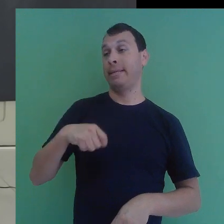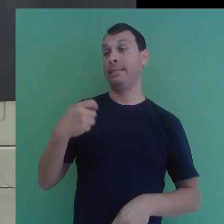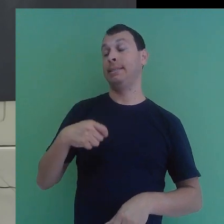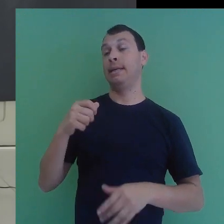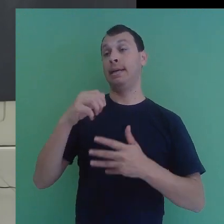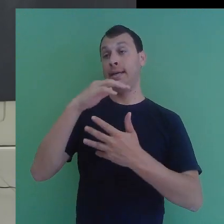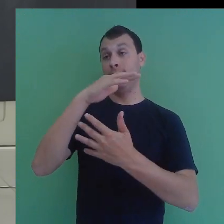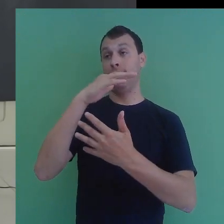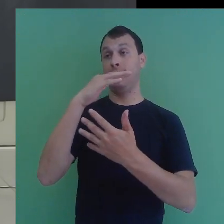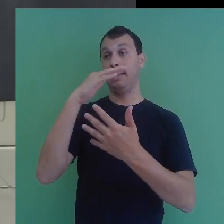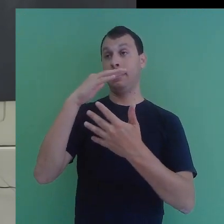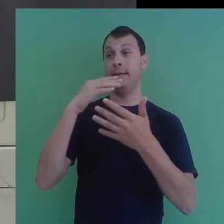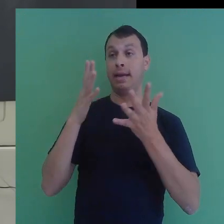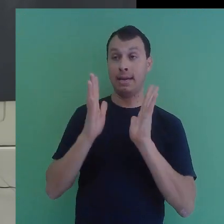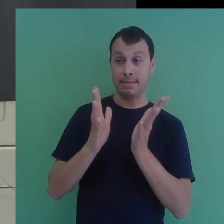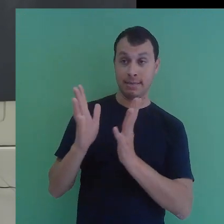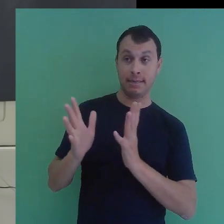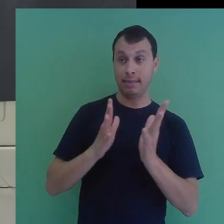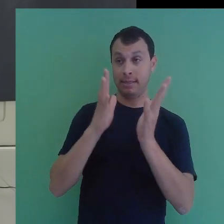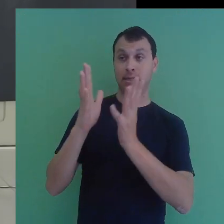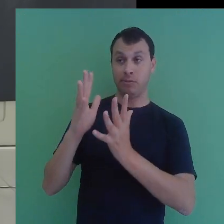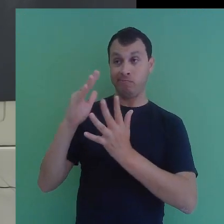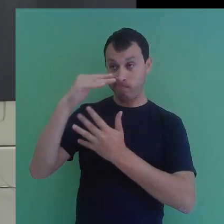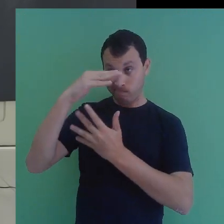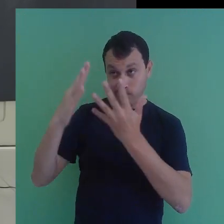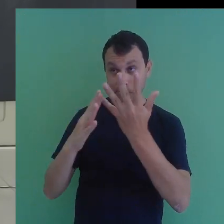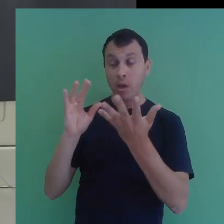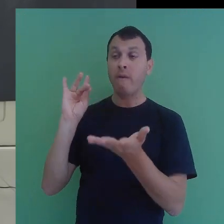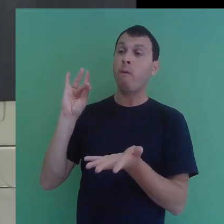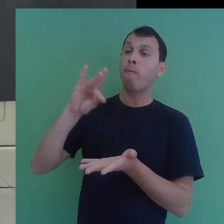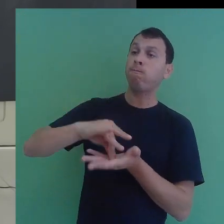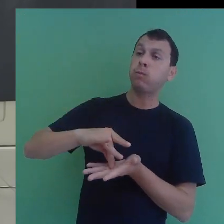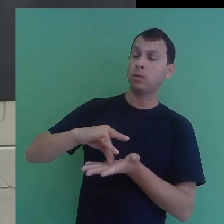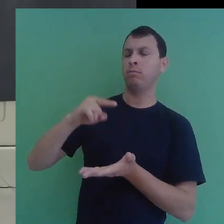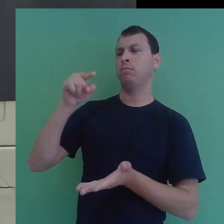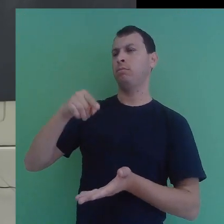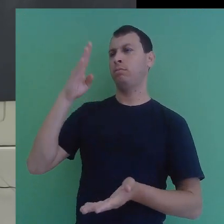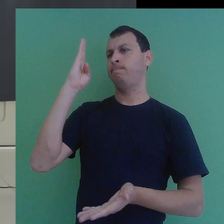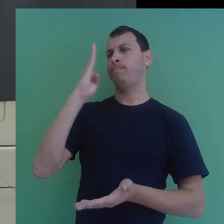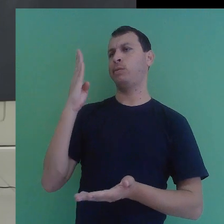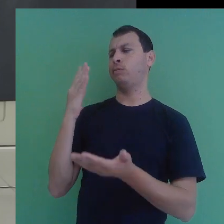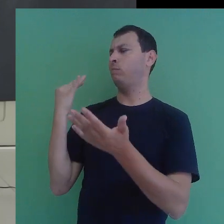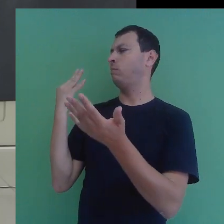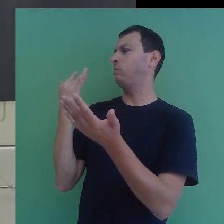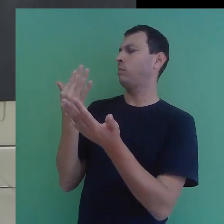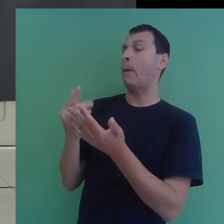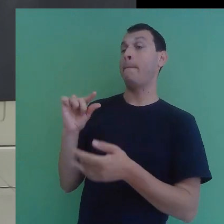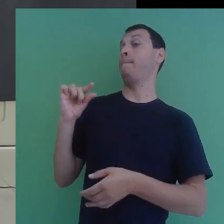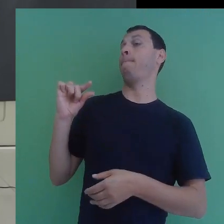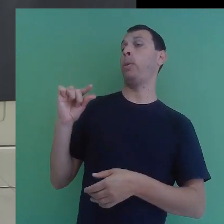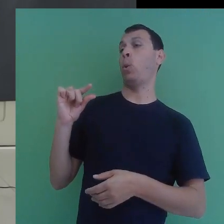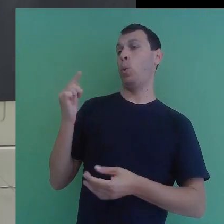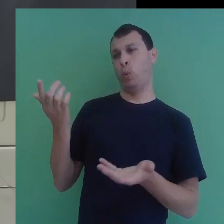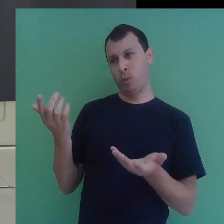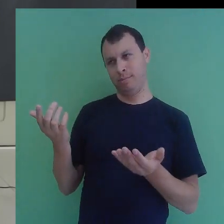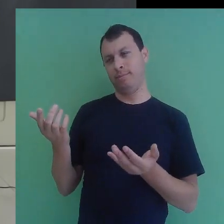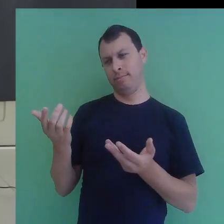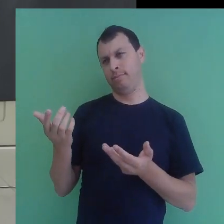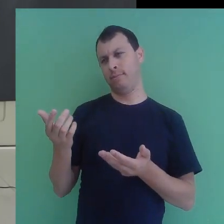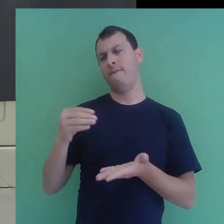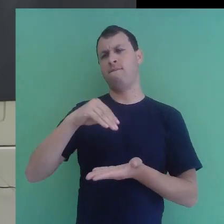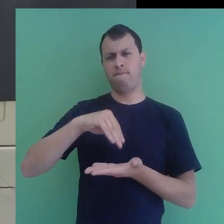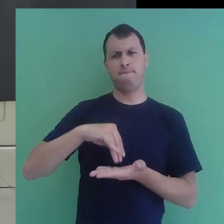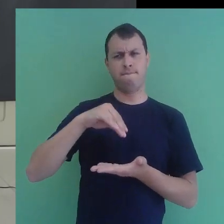de sinais, ela é reconhecida oficialmente aqui no Brasil, ela é bem recente, então